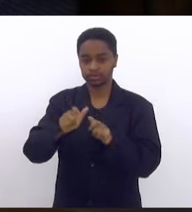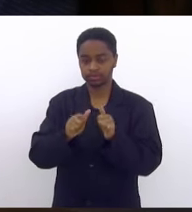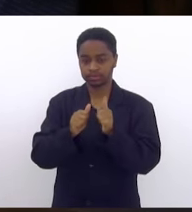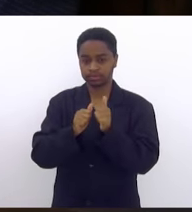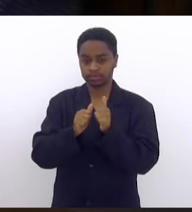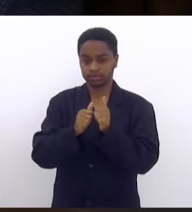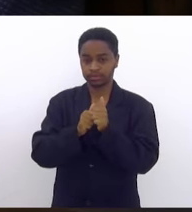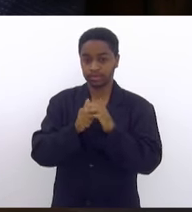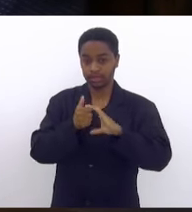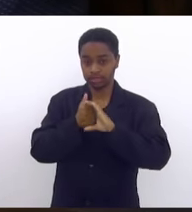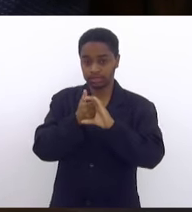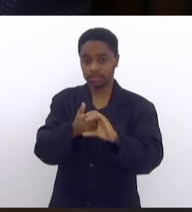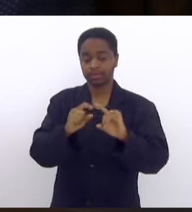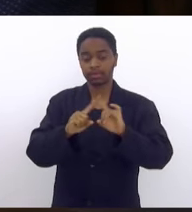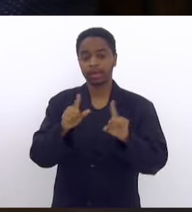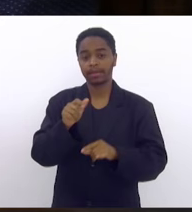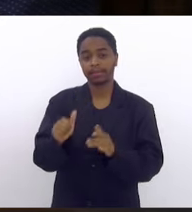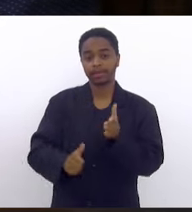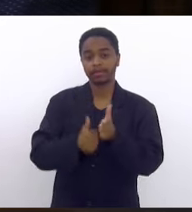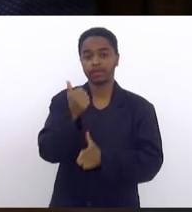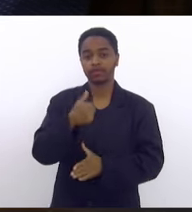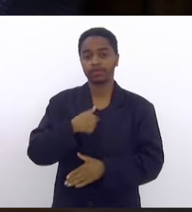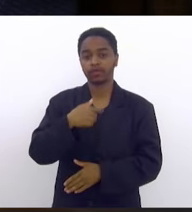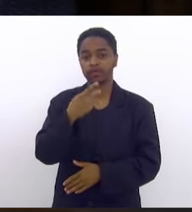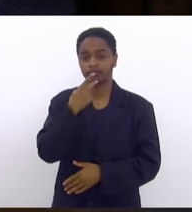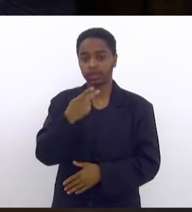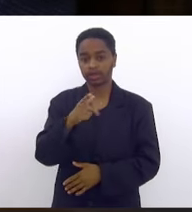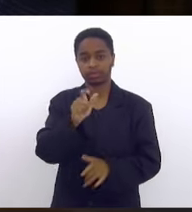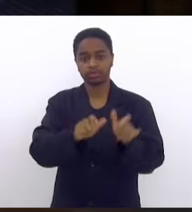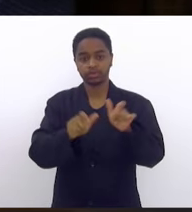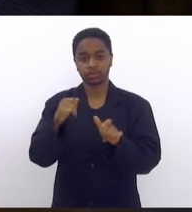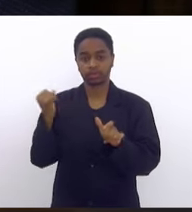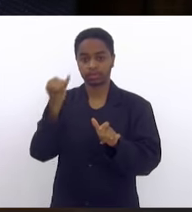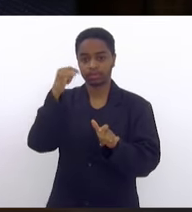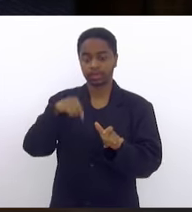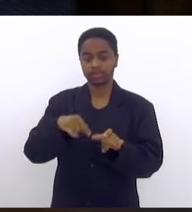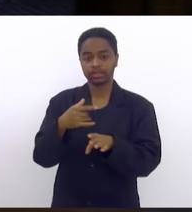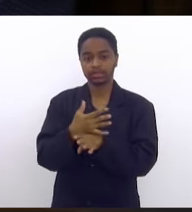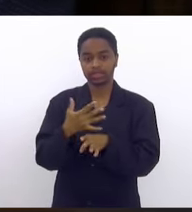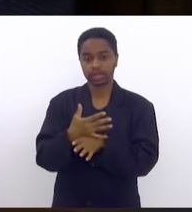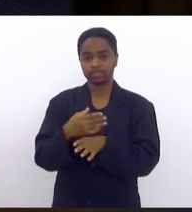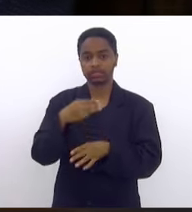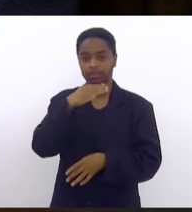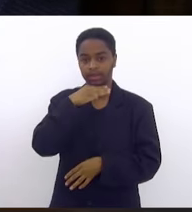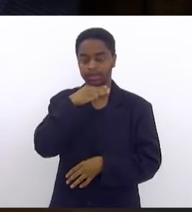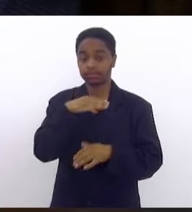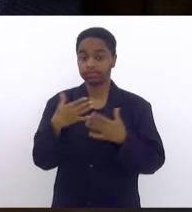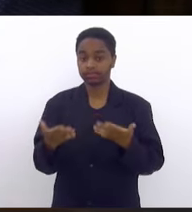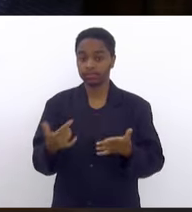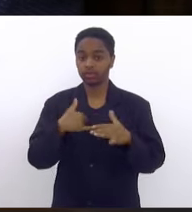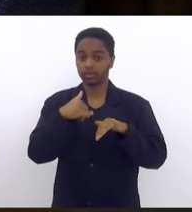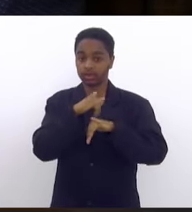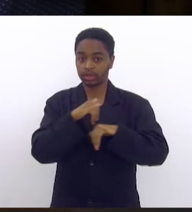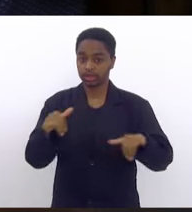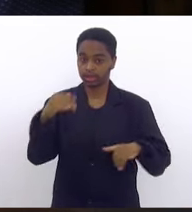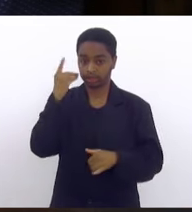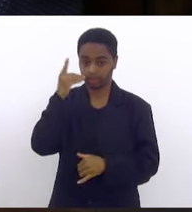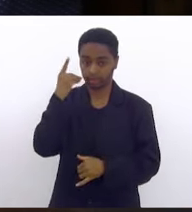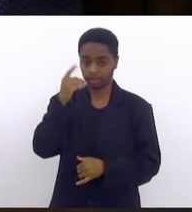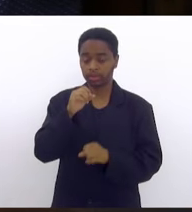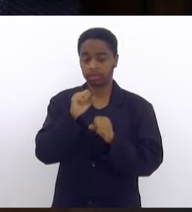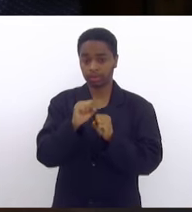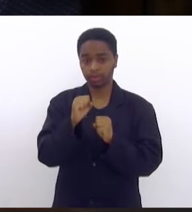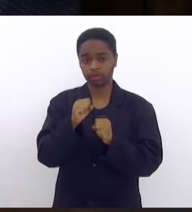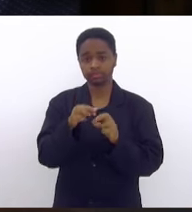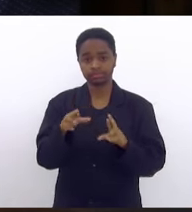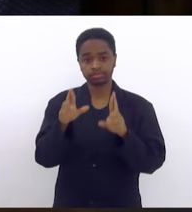vez que eu falo com um público tão seleto, tão importante da cidade de Mangaratiba. Quer dizer, o deputado, que conte com a gente. Nós